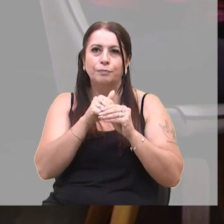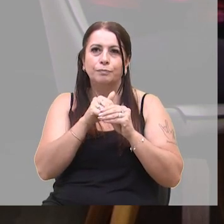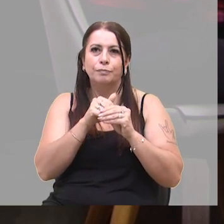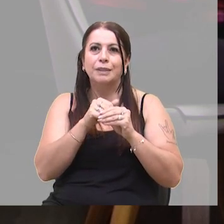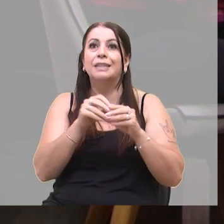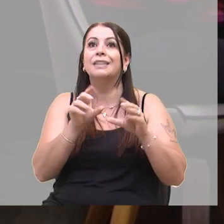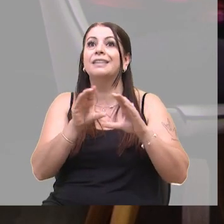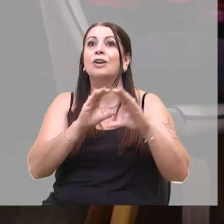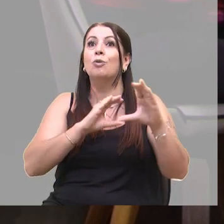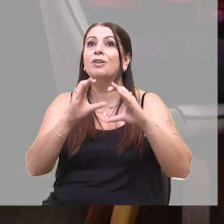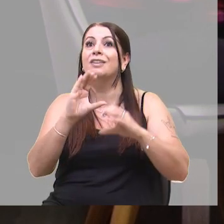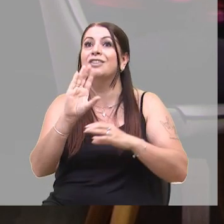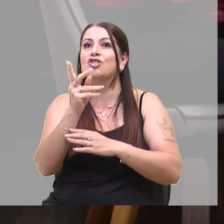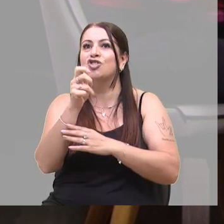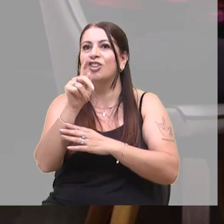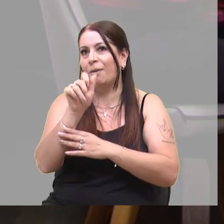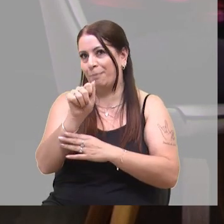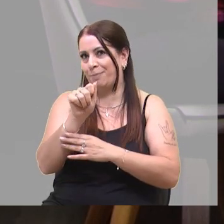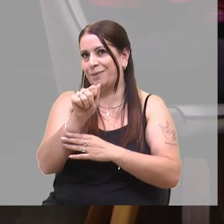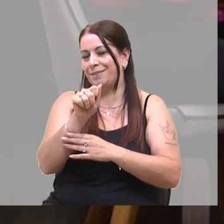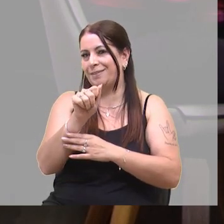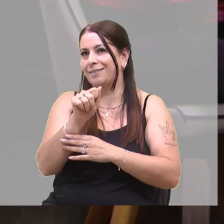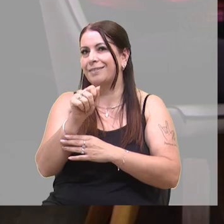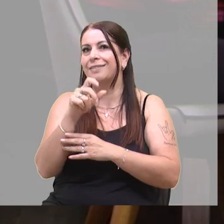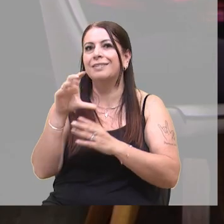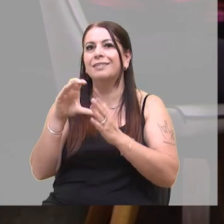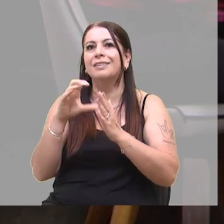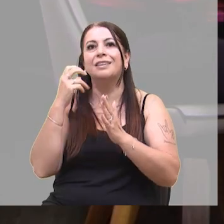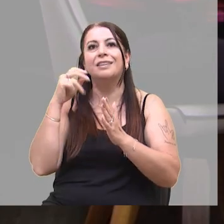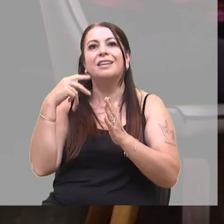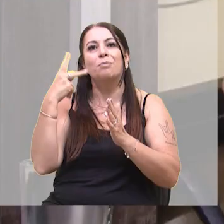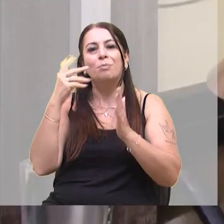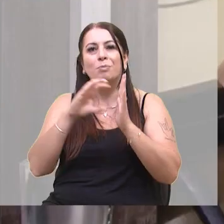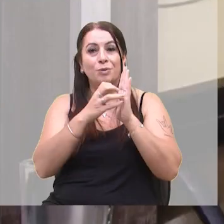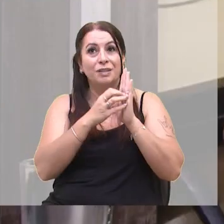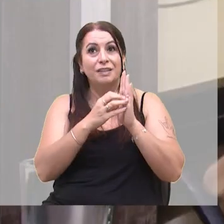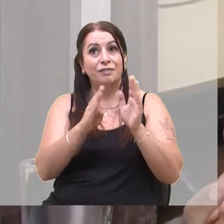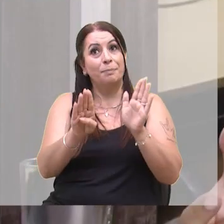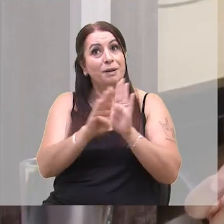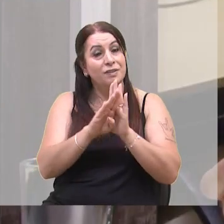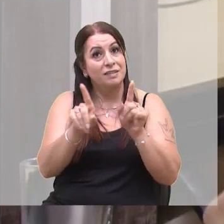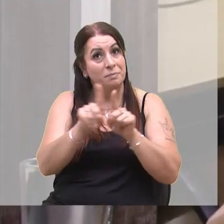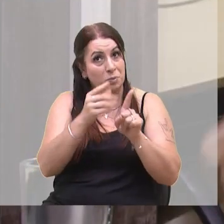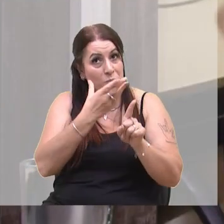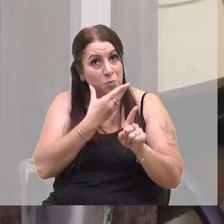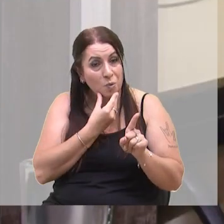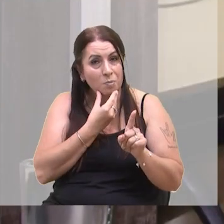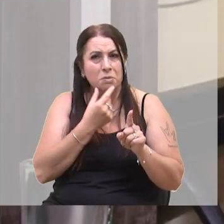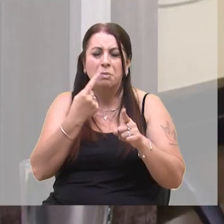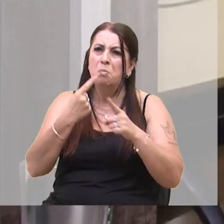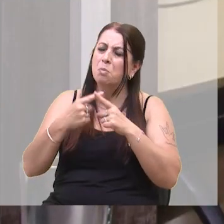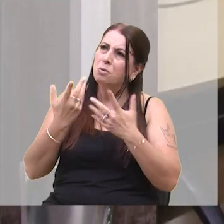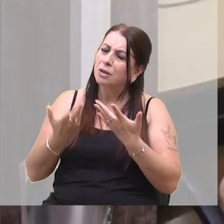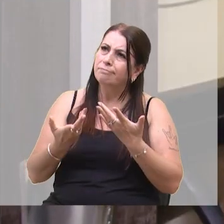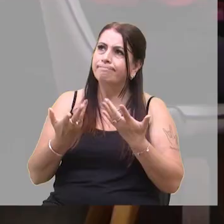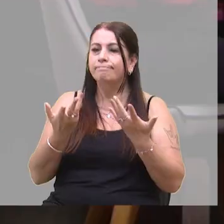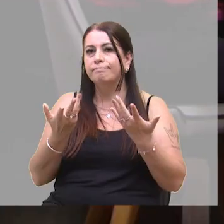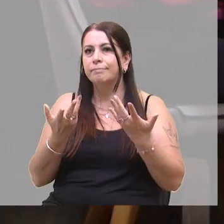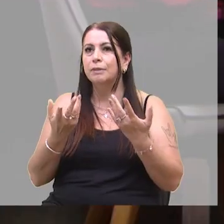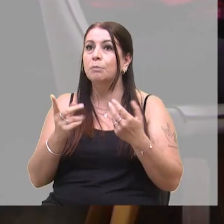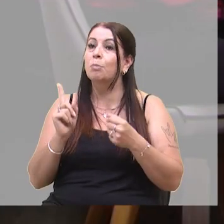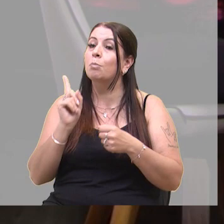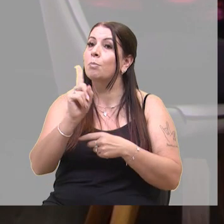vai jogar o total de votos da chapa, ou da coligação, do partido para cima. Que é importante.